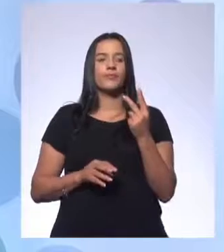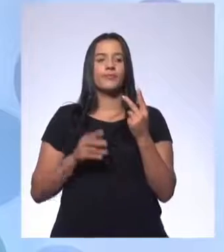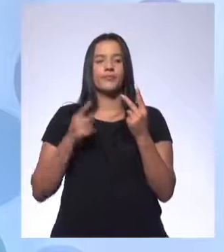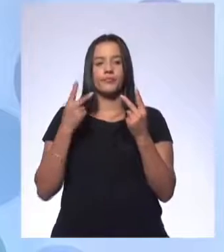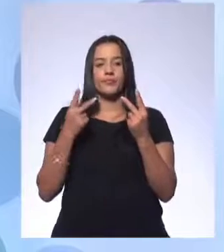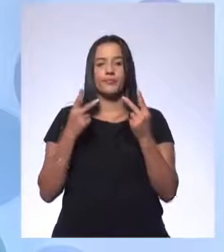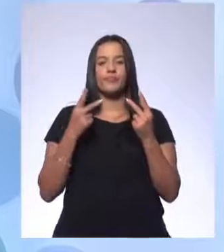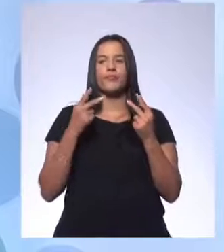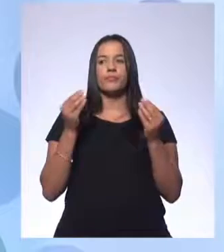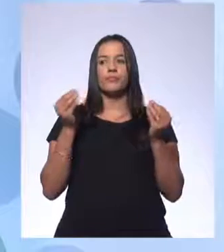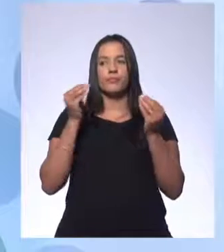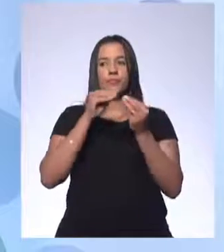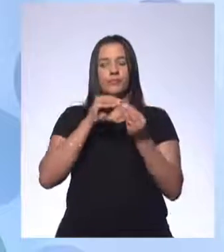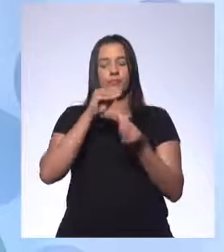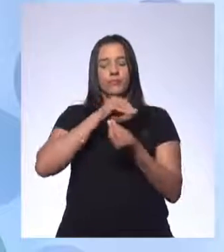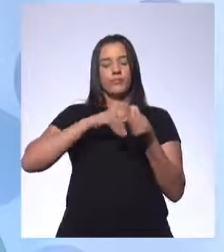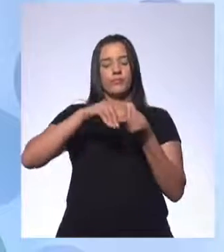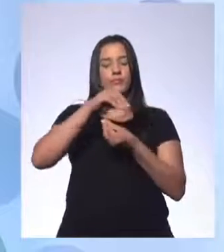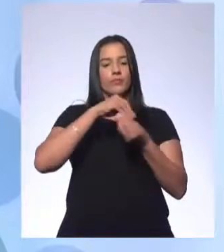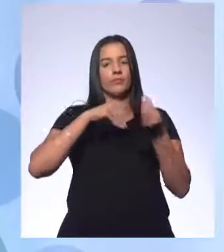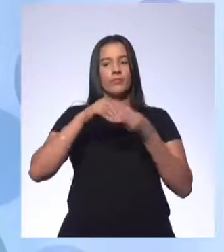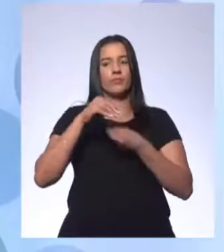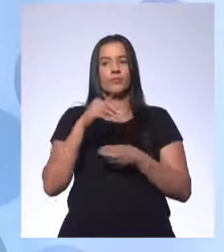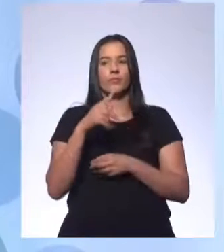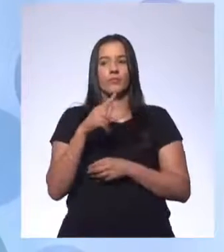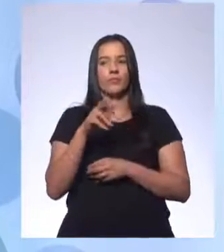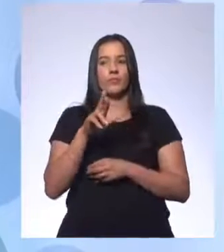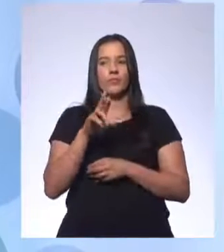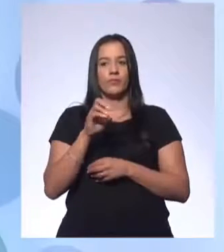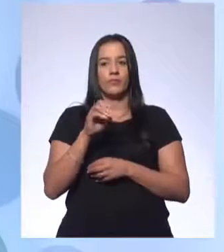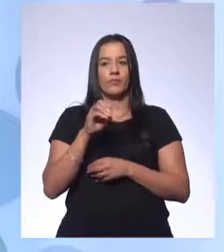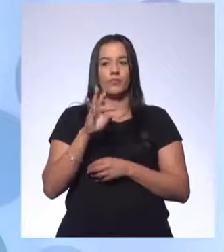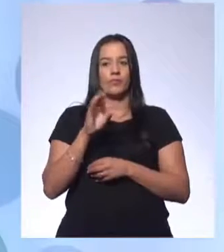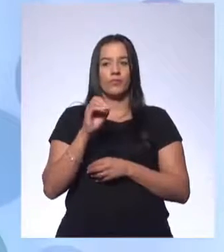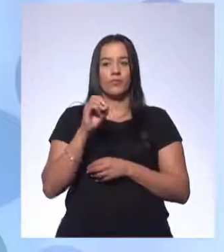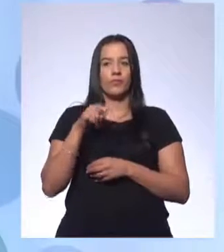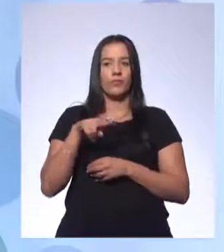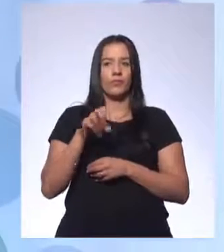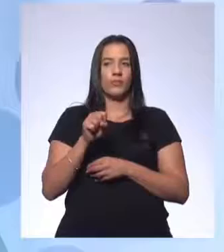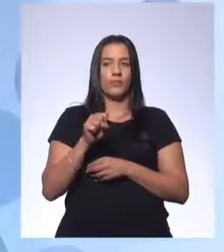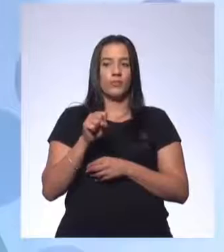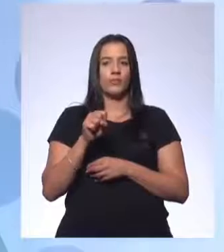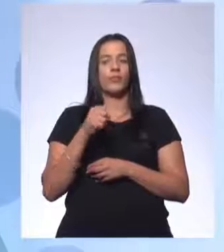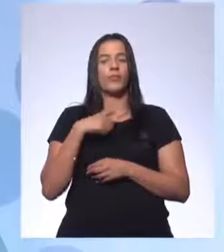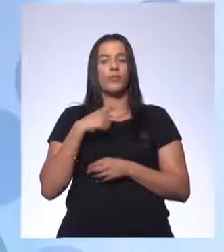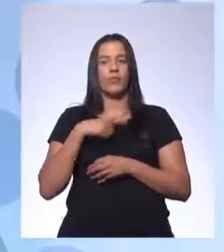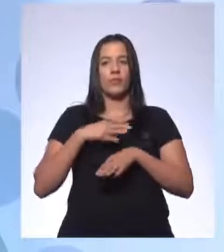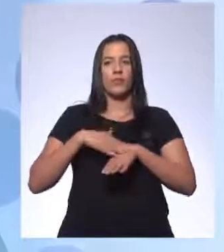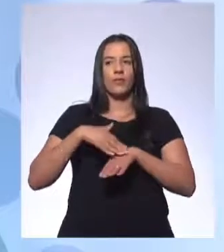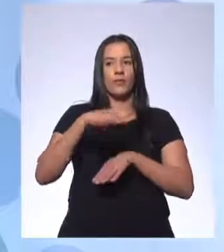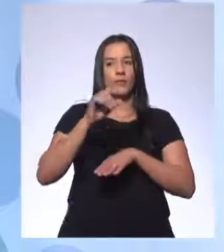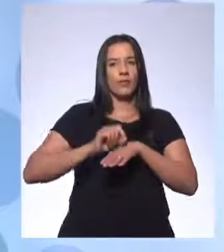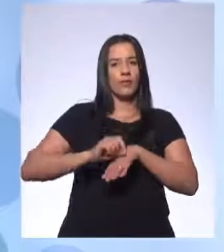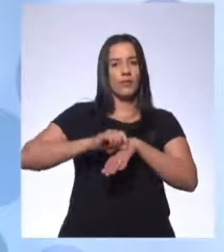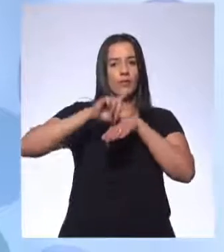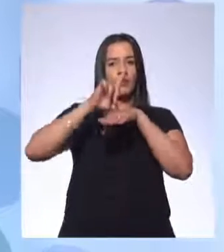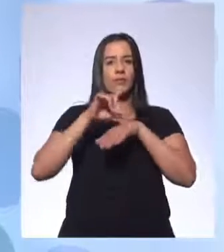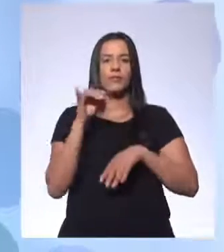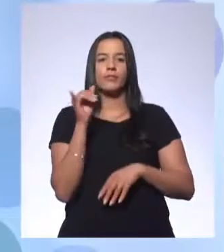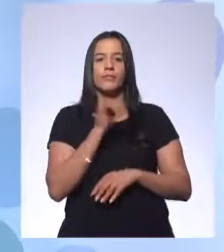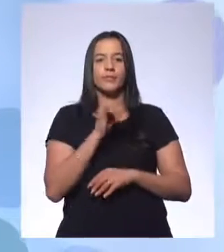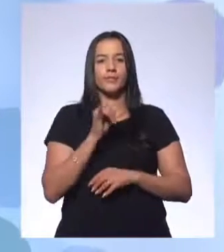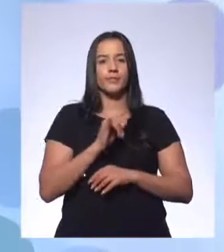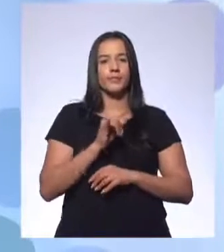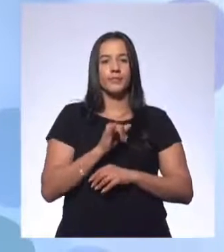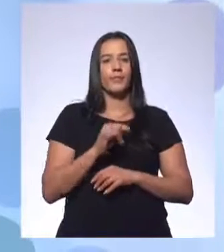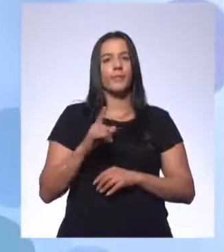dois constituintes, prótons, com 2 elétrons, parece uma tarefa simples, mas tem alta energia envolvida. Quer dizer, se você já tiver